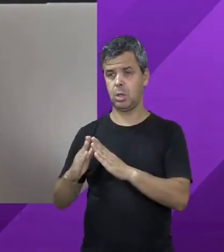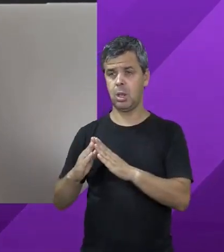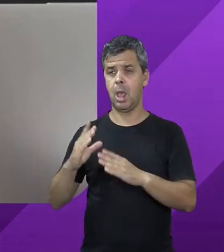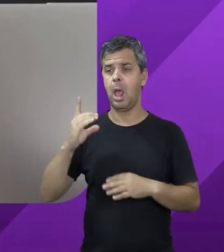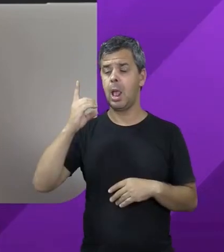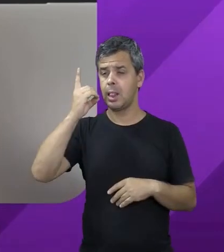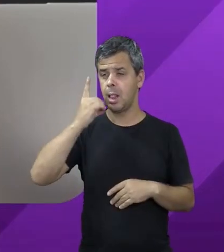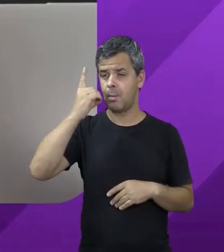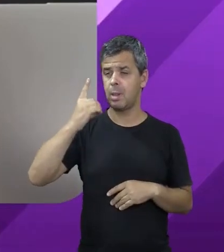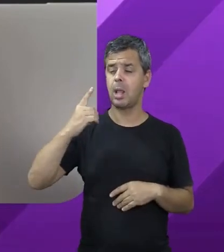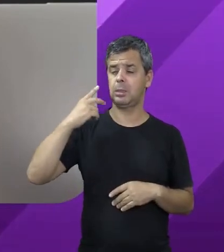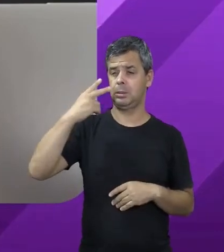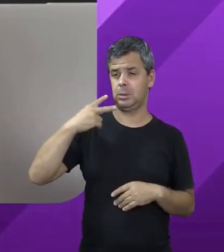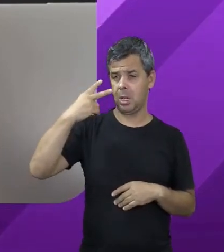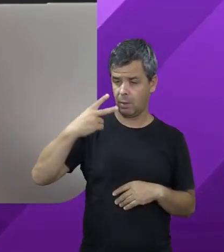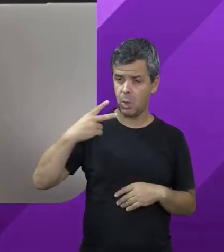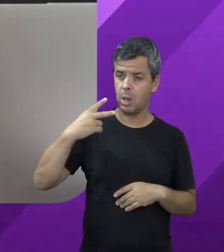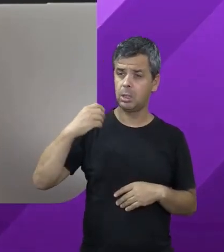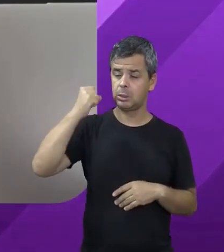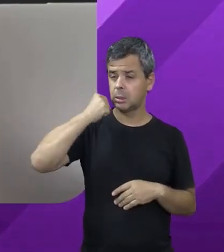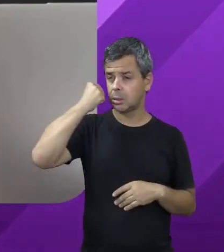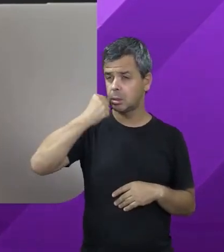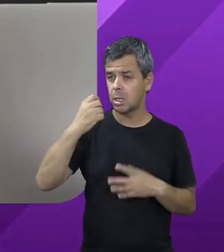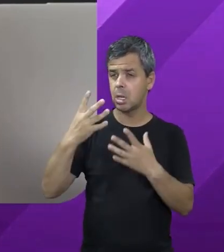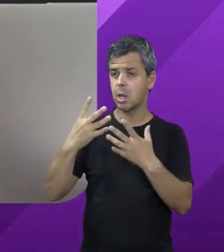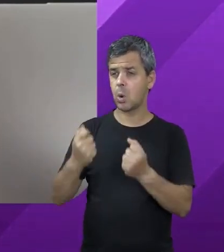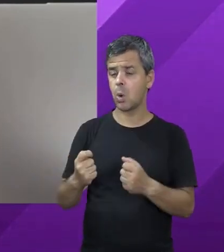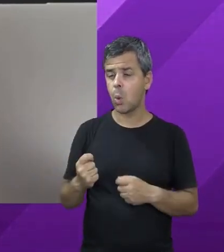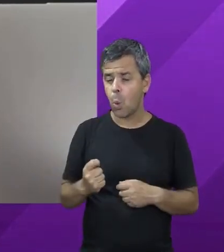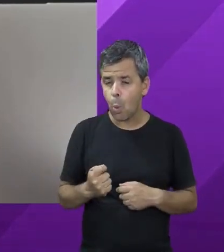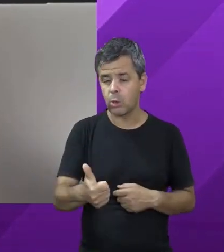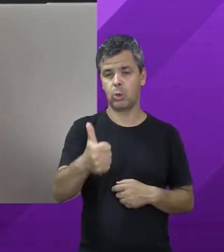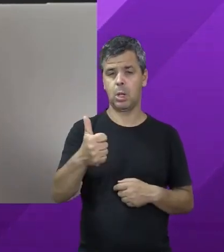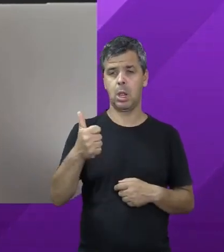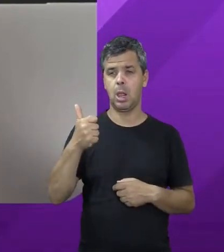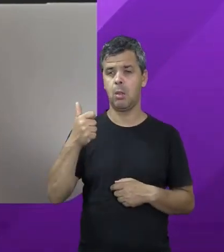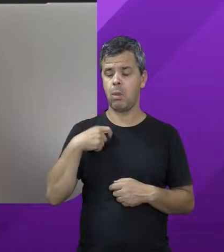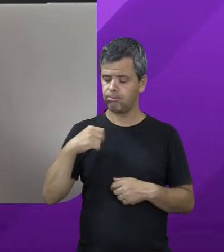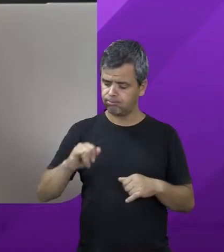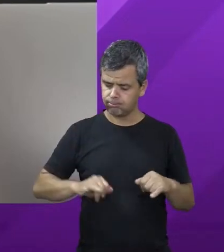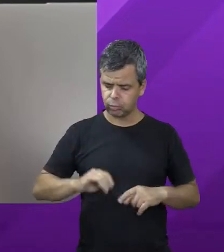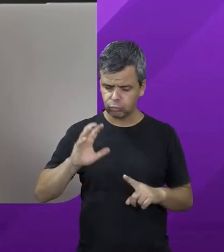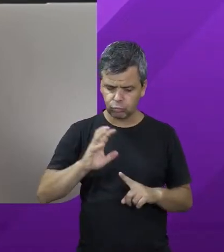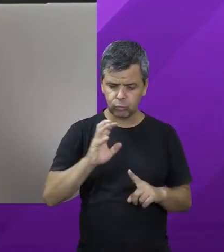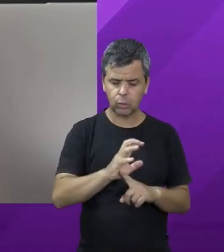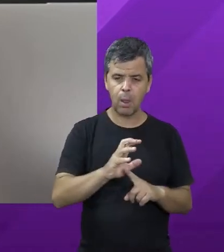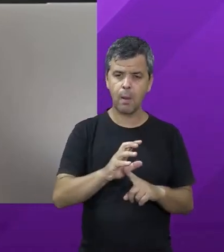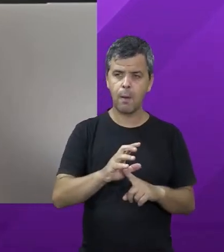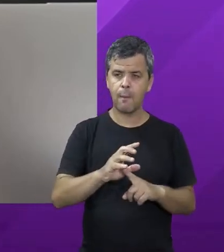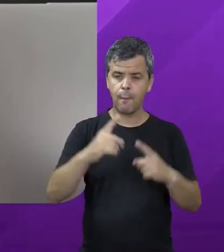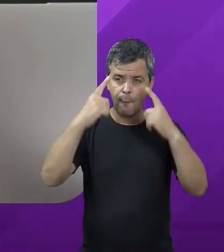parlamentares negras que assumiram e quase todas já sofreram algum tipo de ameaça